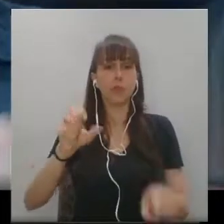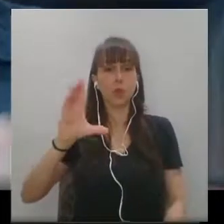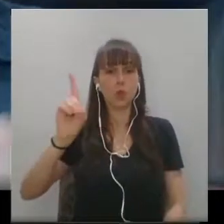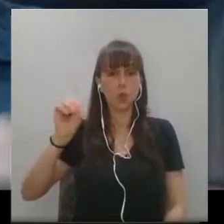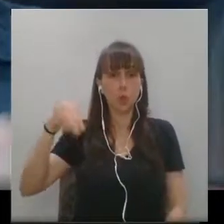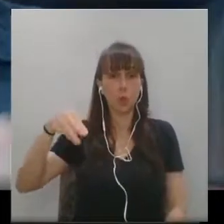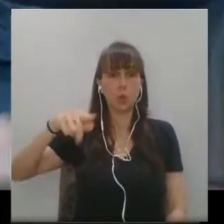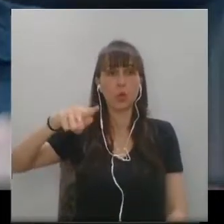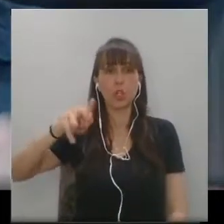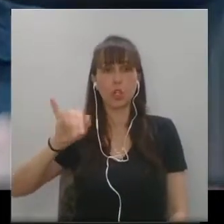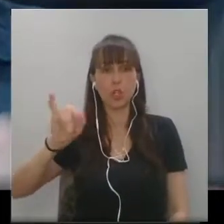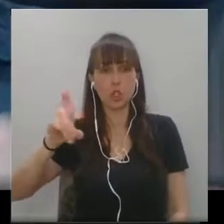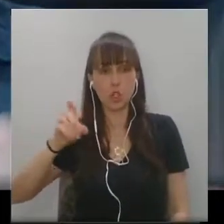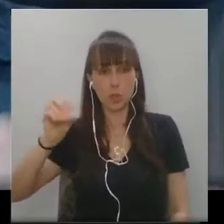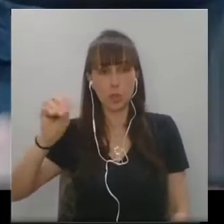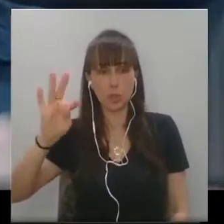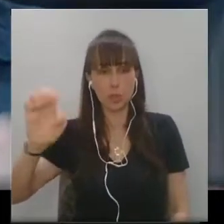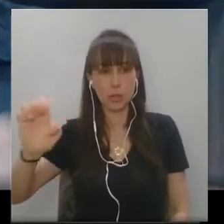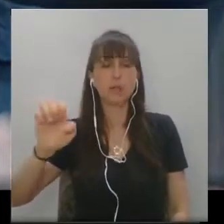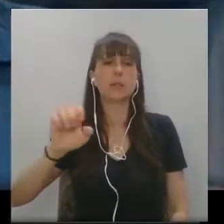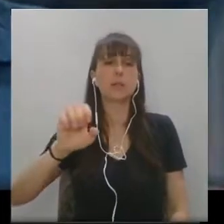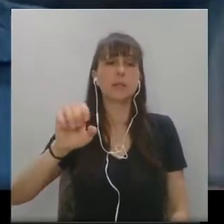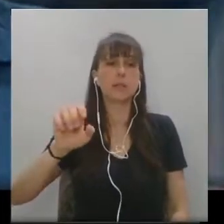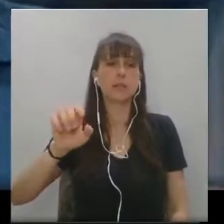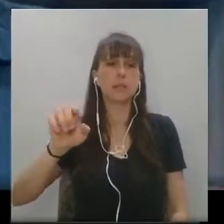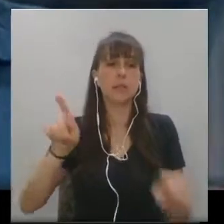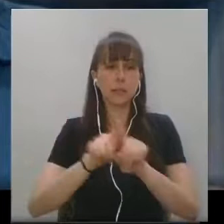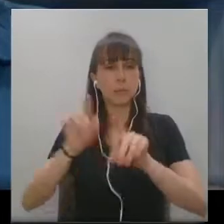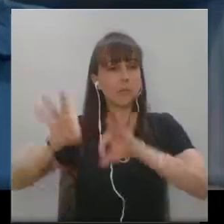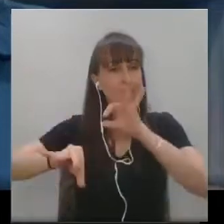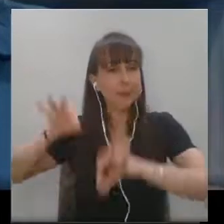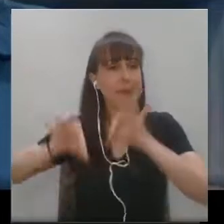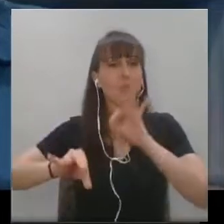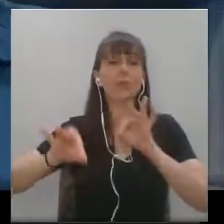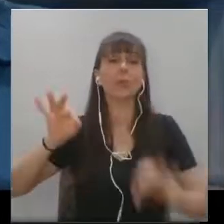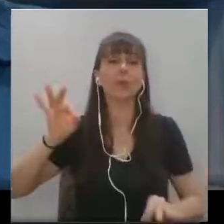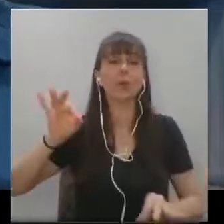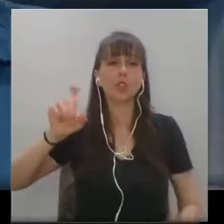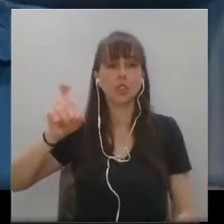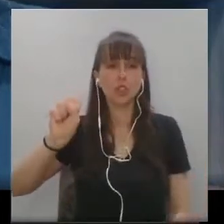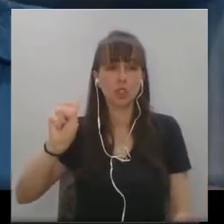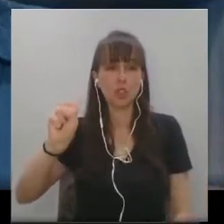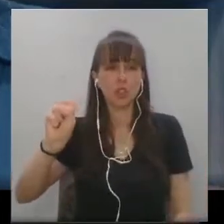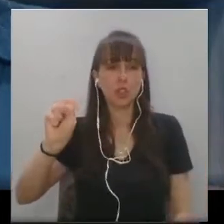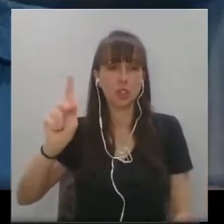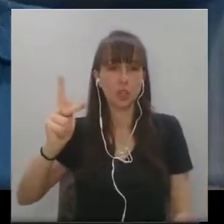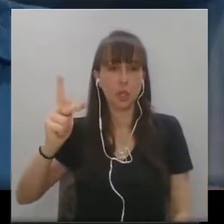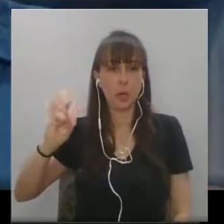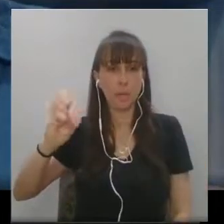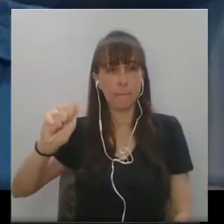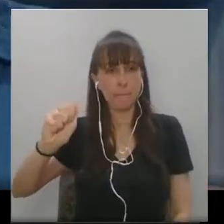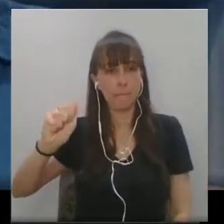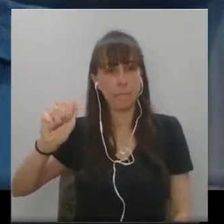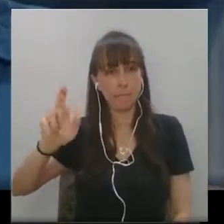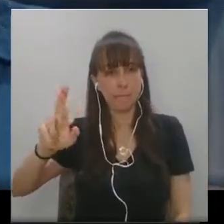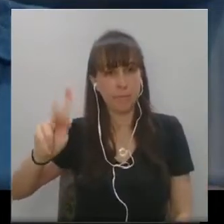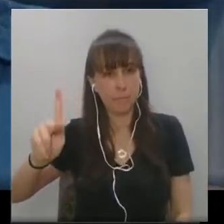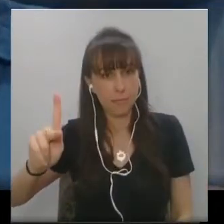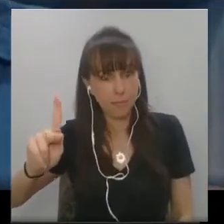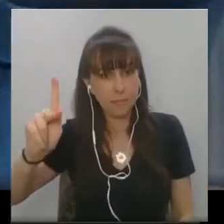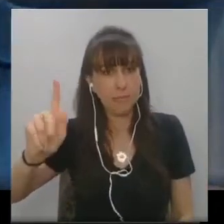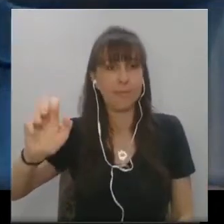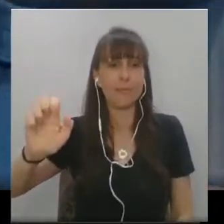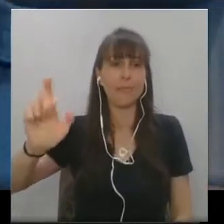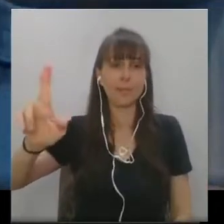Shakespeare, as obras do teatro de Shakespeare, né, especialmente Hamlet, Romeu e Julieta, Goethe, né, especialmente a obra